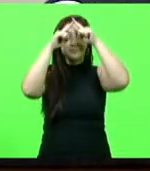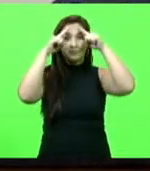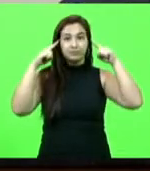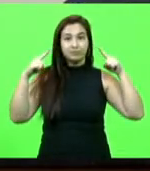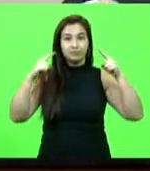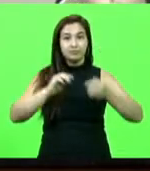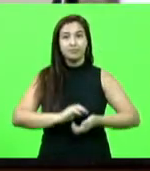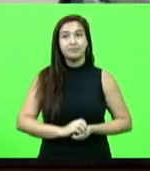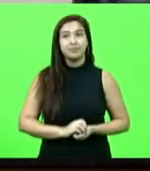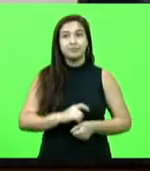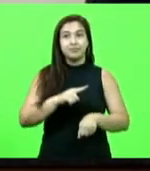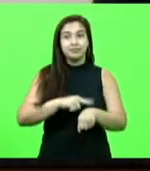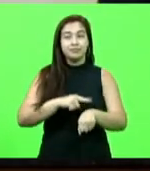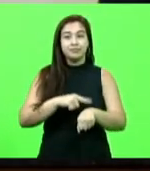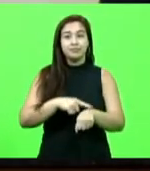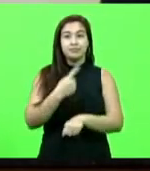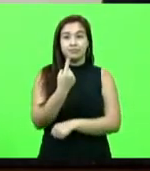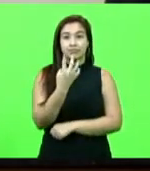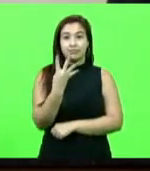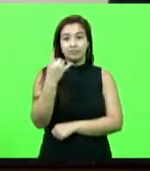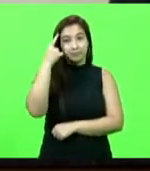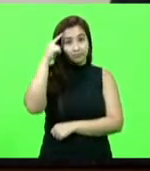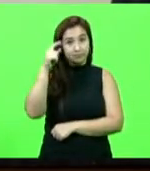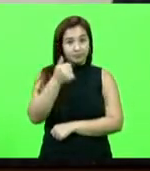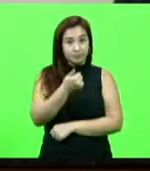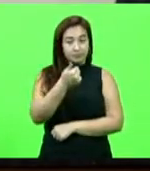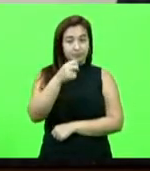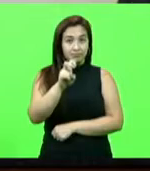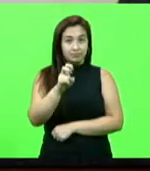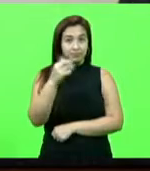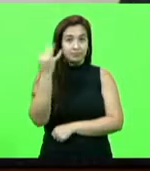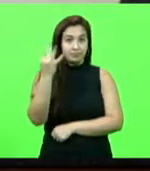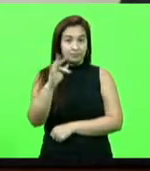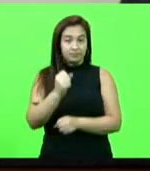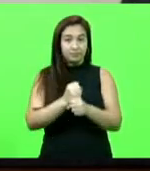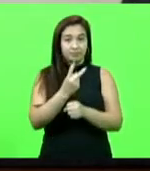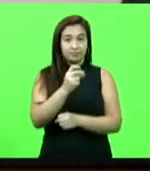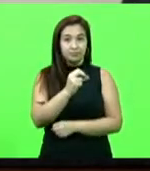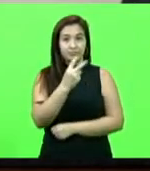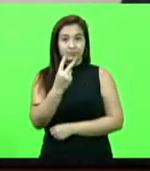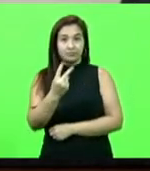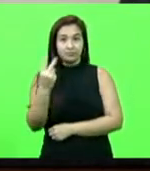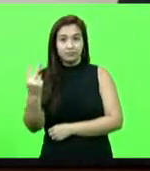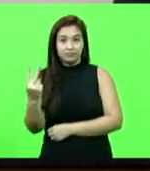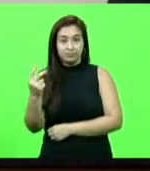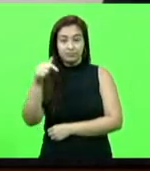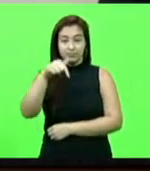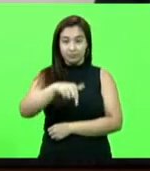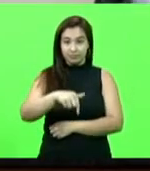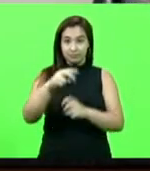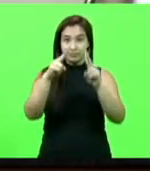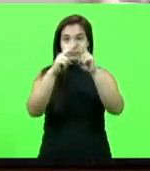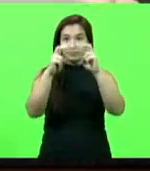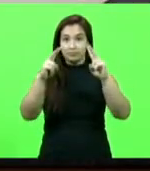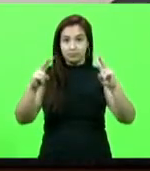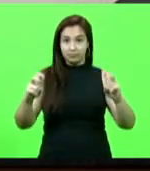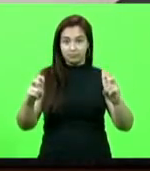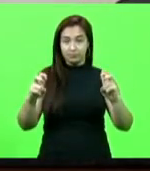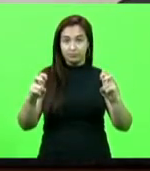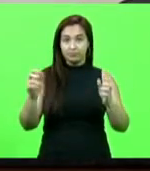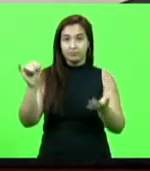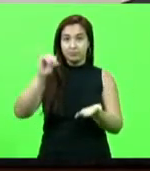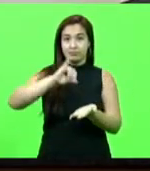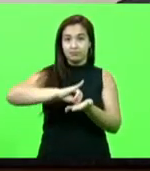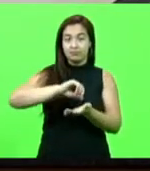Às 14 horas do dia 15 de fevereiro do ano 2022, nessa cidade de Florianópolis, capital